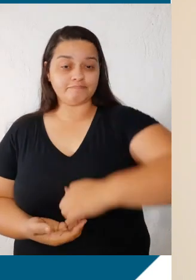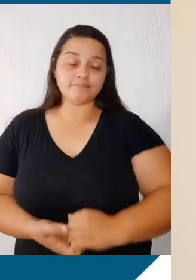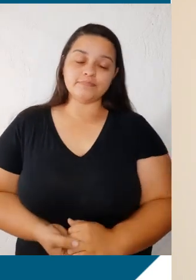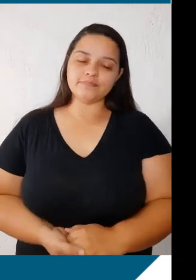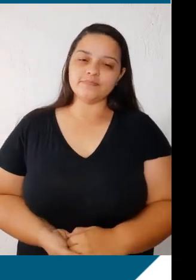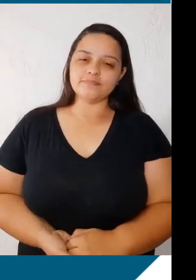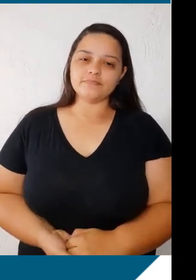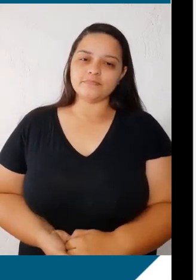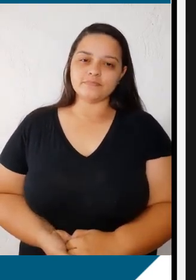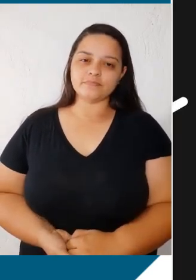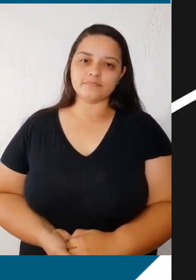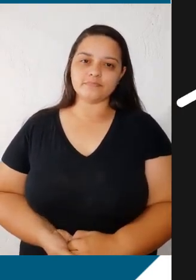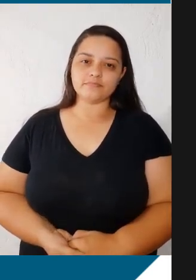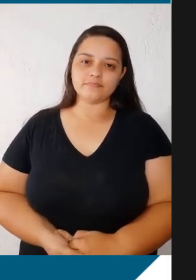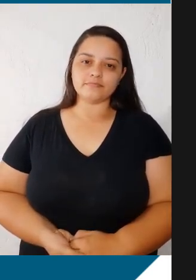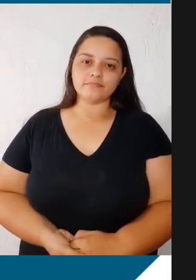lá?